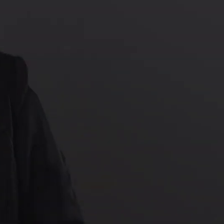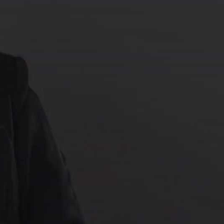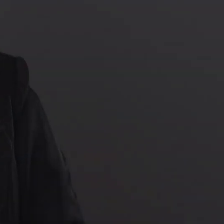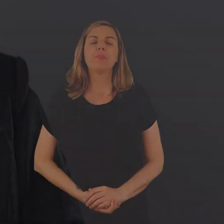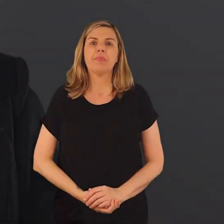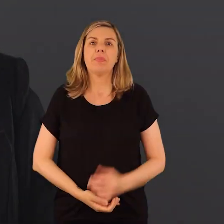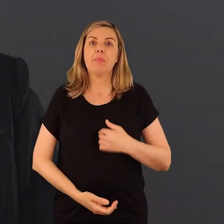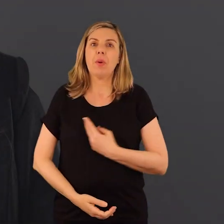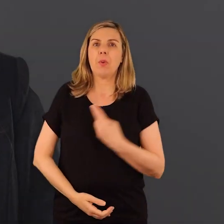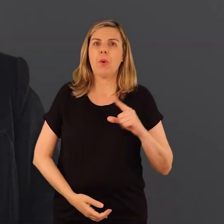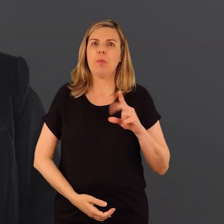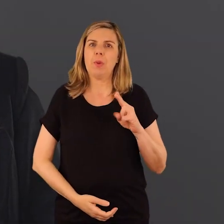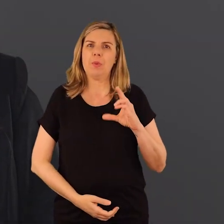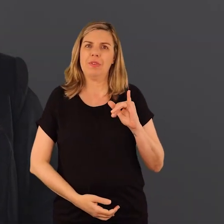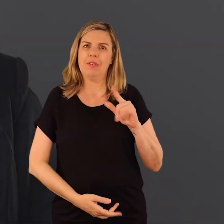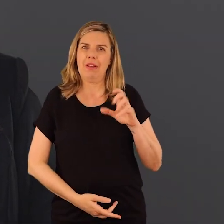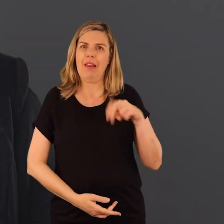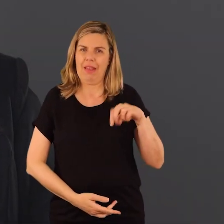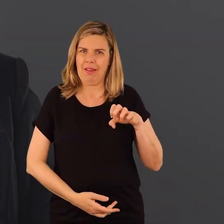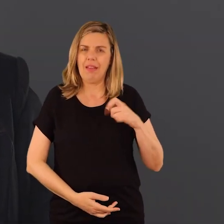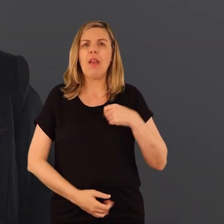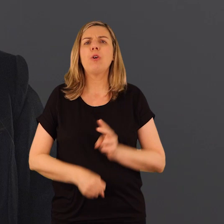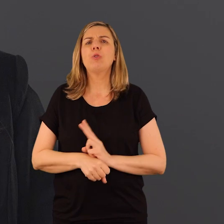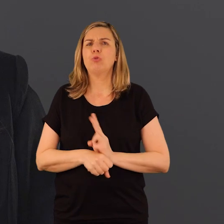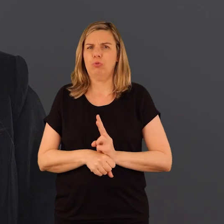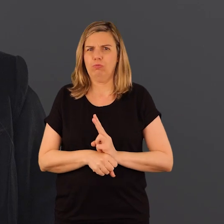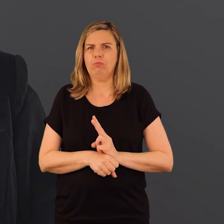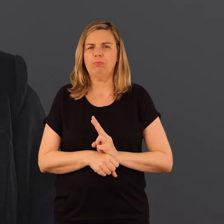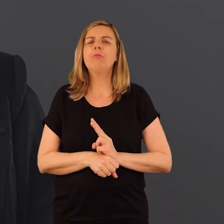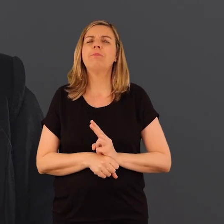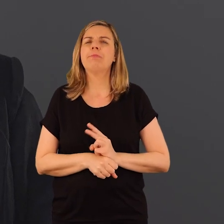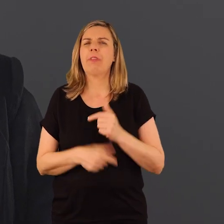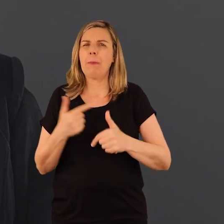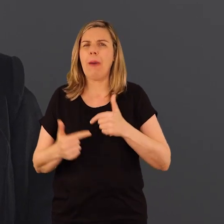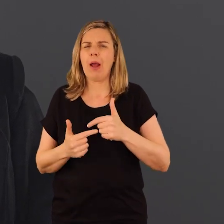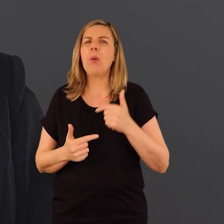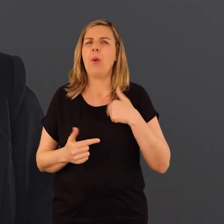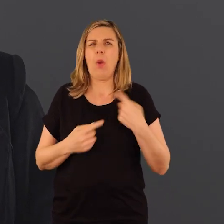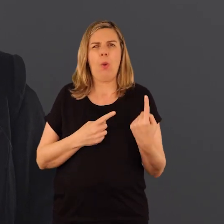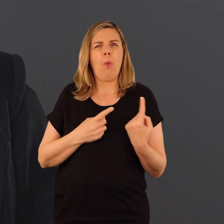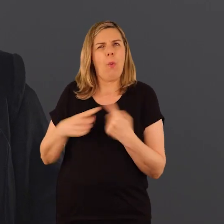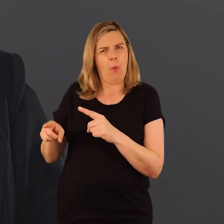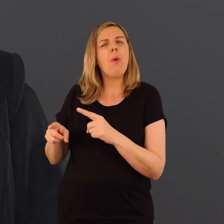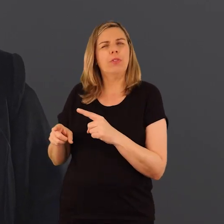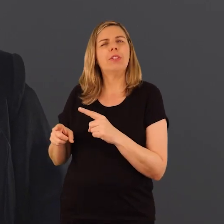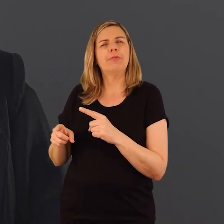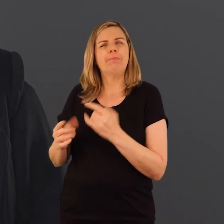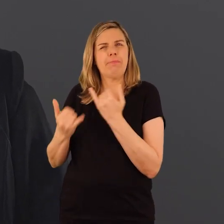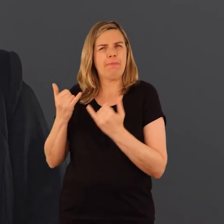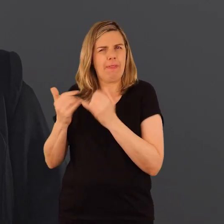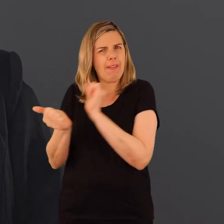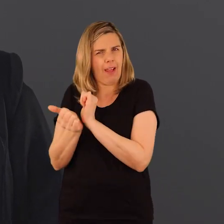Meu nome é Lucilene Passini, sou auditora fiscal do trabalho e trabalho no combate ao trabalho análogo de escravo no estado do Rio Grande do